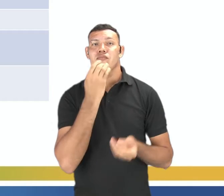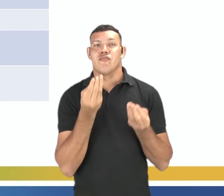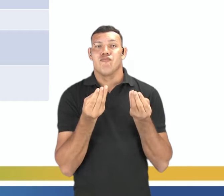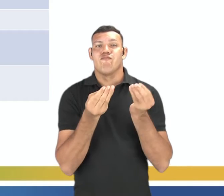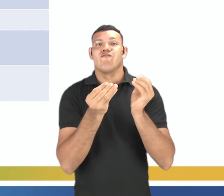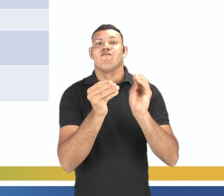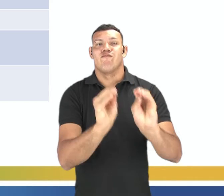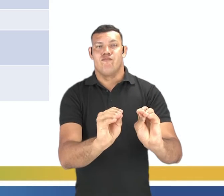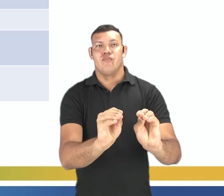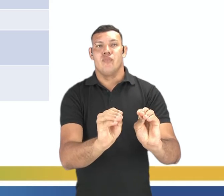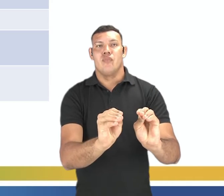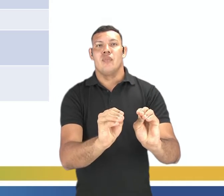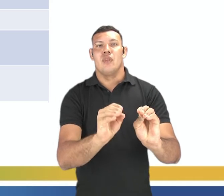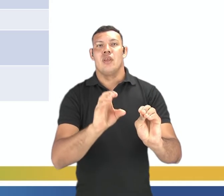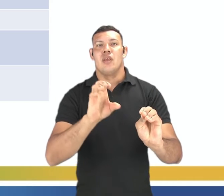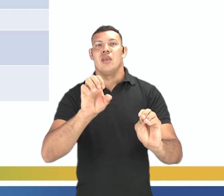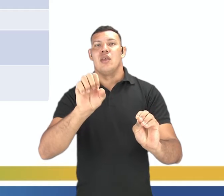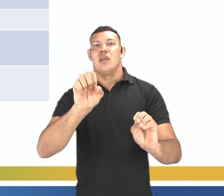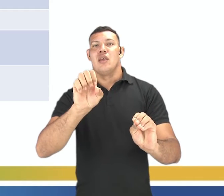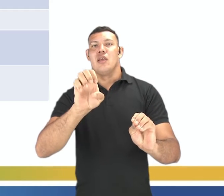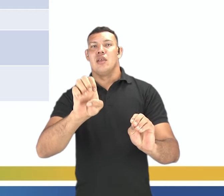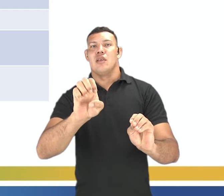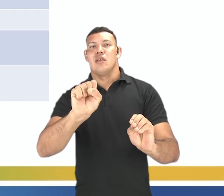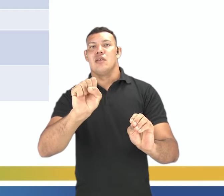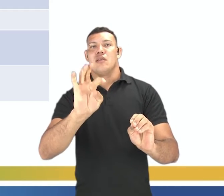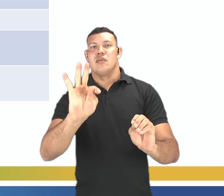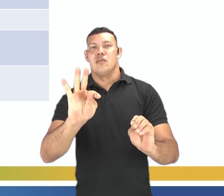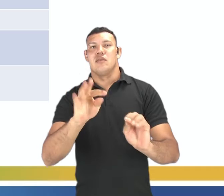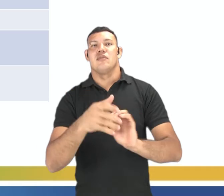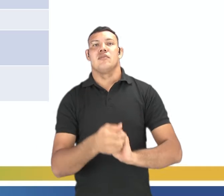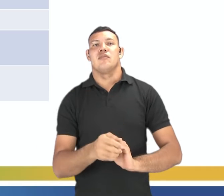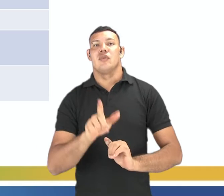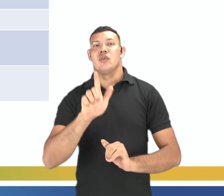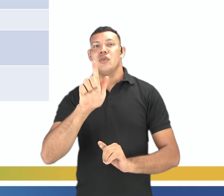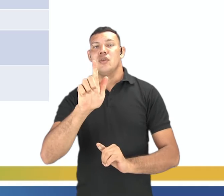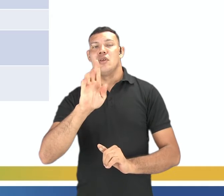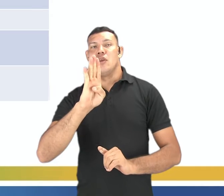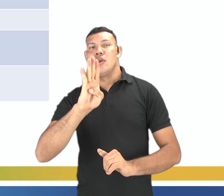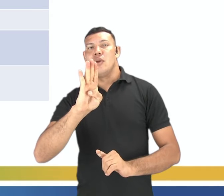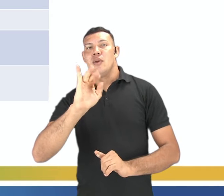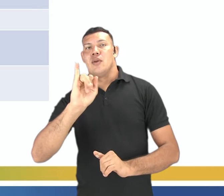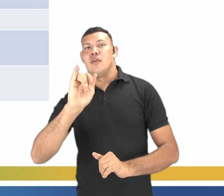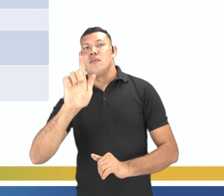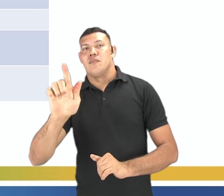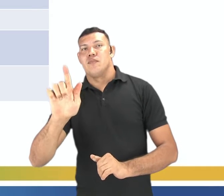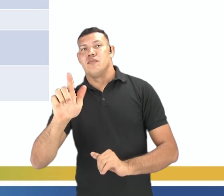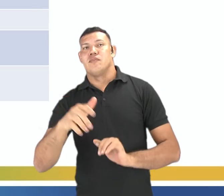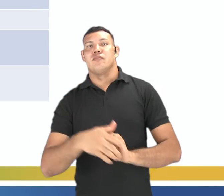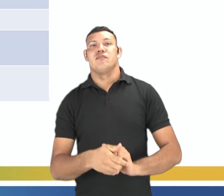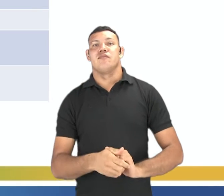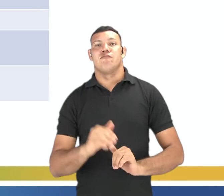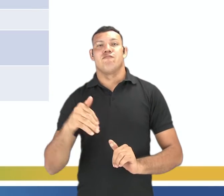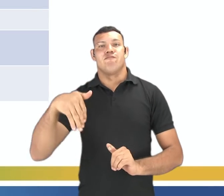o est, ficando mais ou menos assim, big, vai ficar na forma